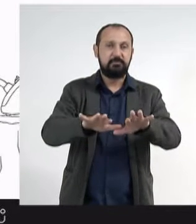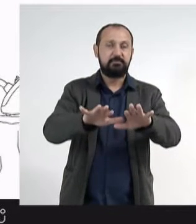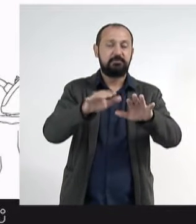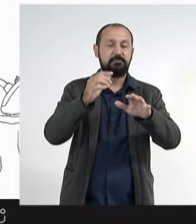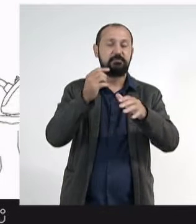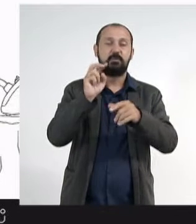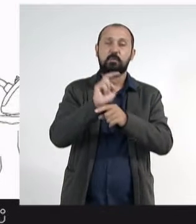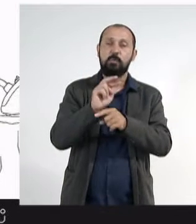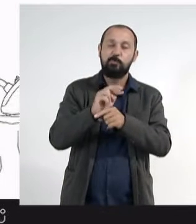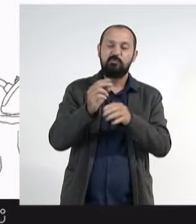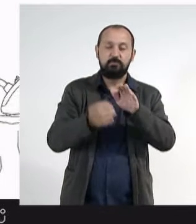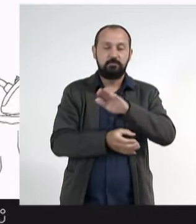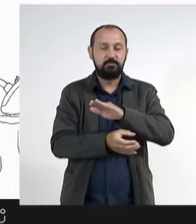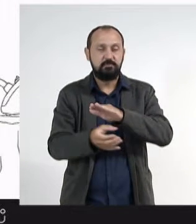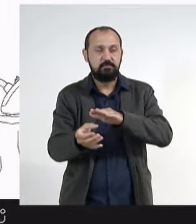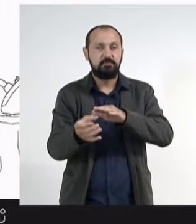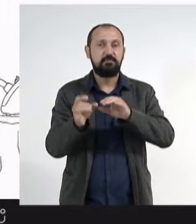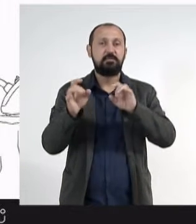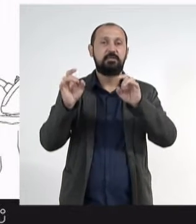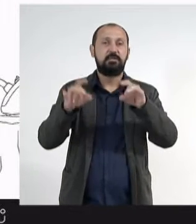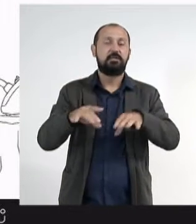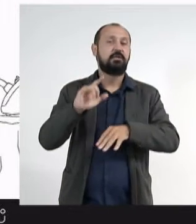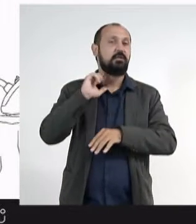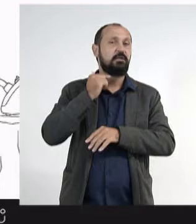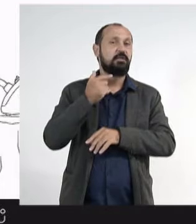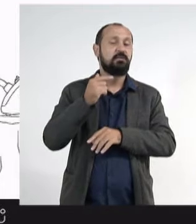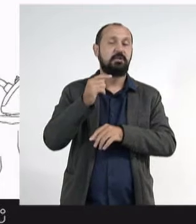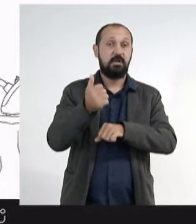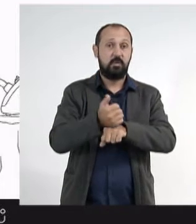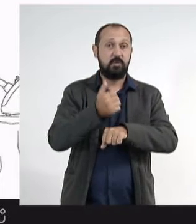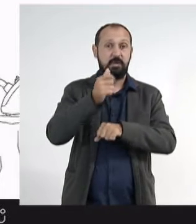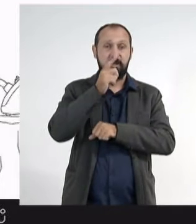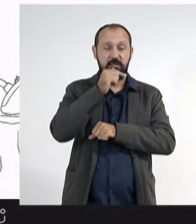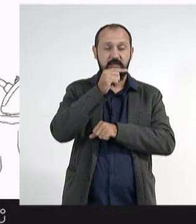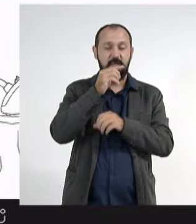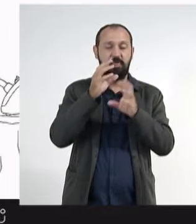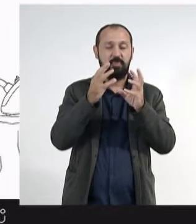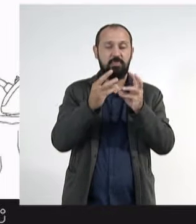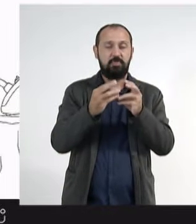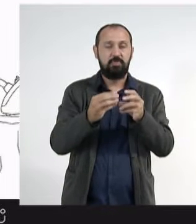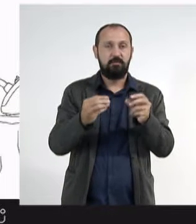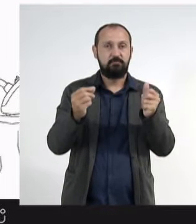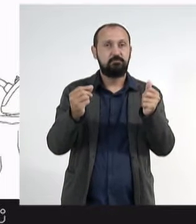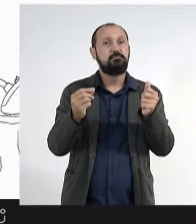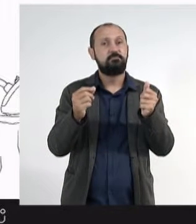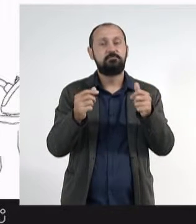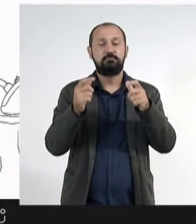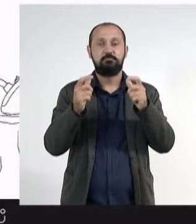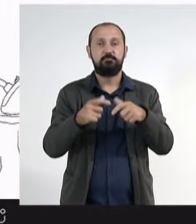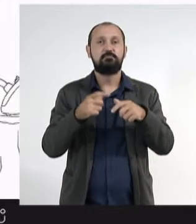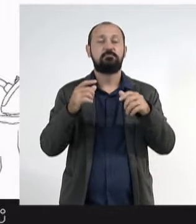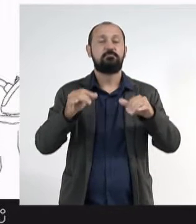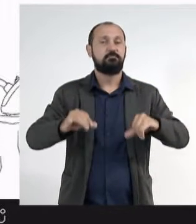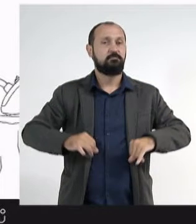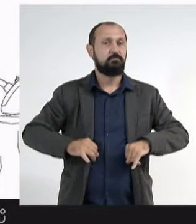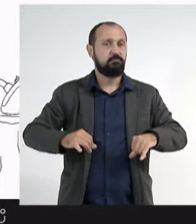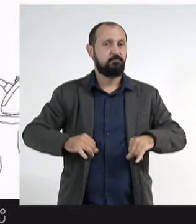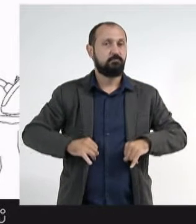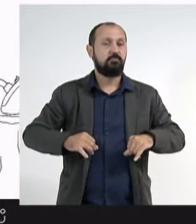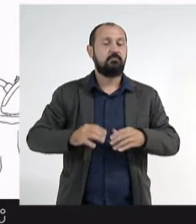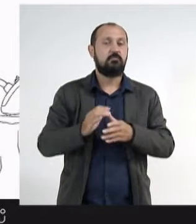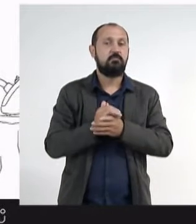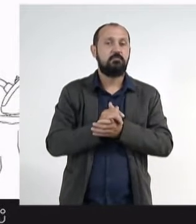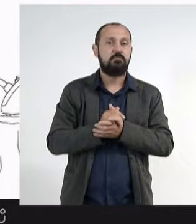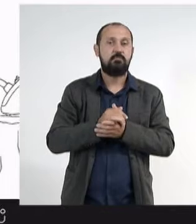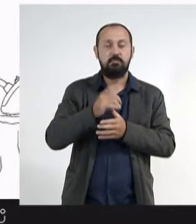sem tratamento, resíduos e qualidade da água deteriorada. O ambiente sofre com isso,